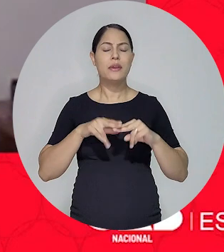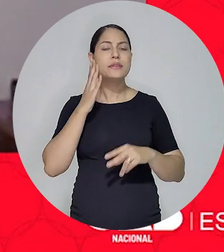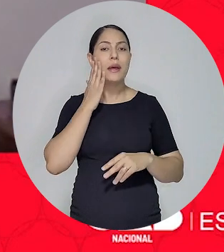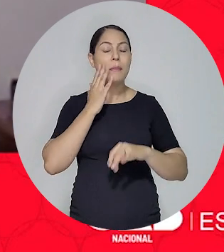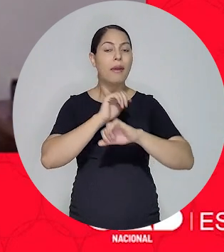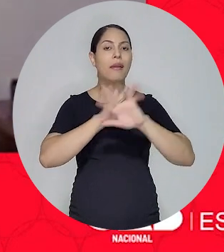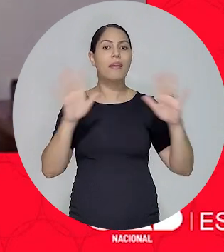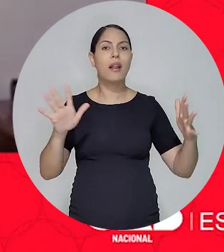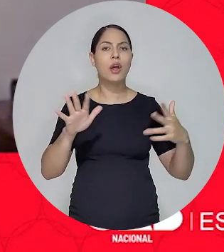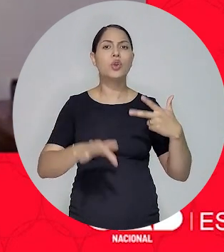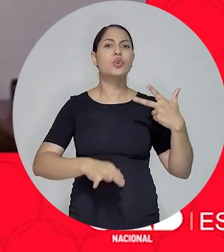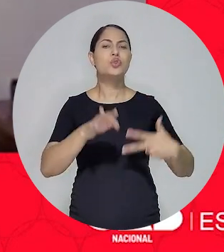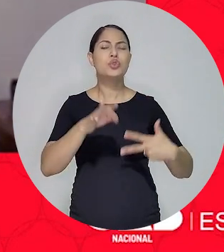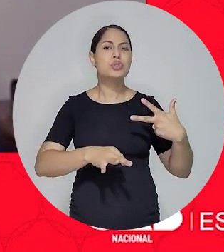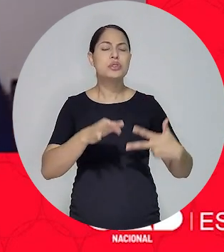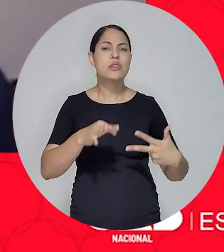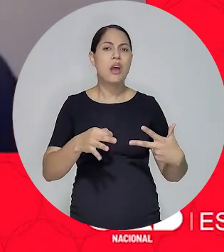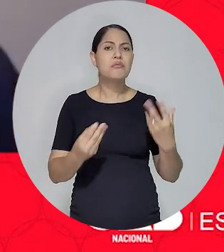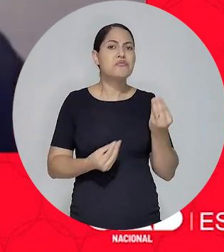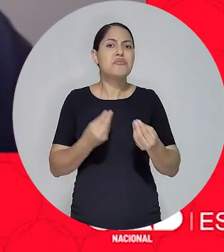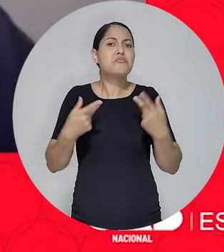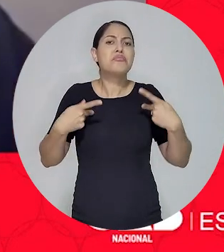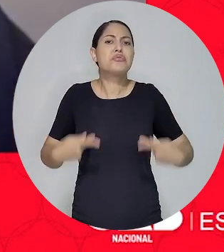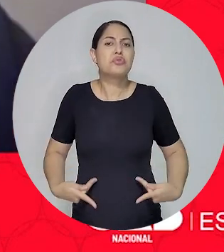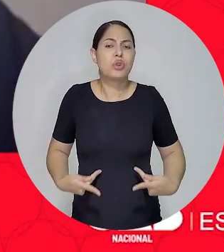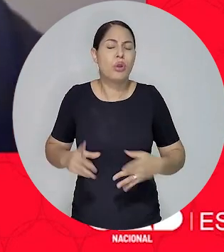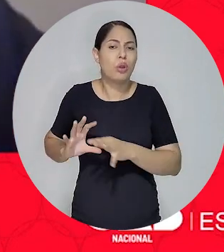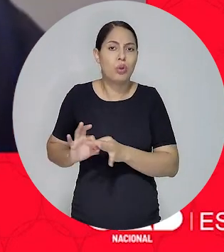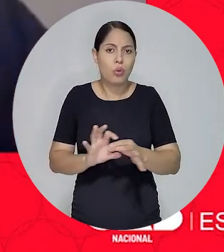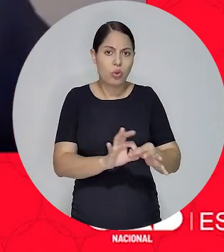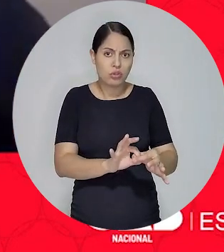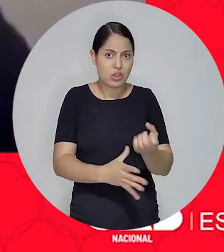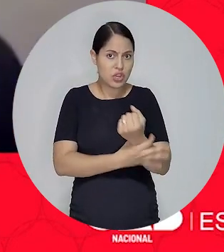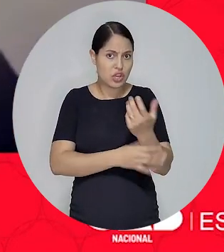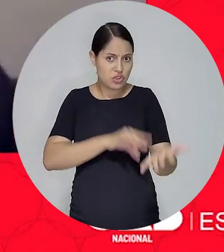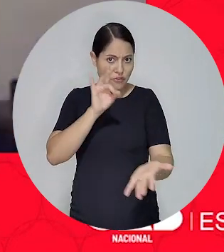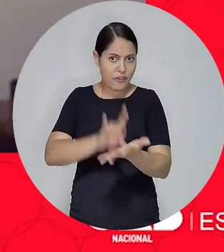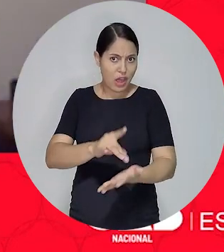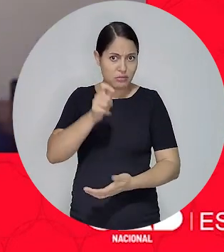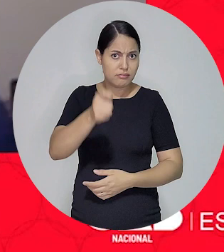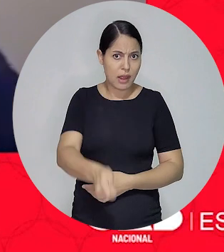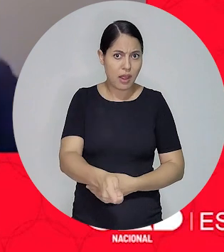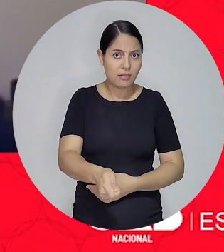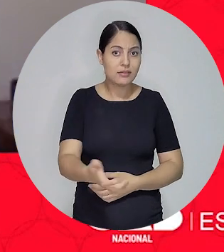Judiciário se coloca nessa função de garantidor, de